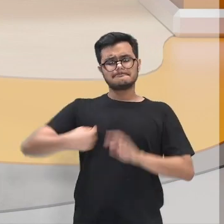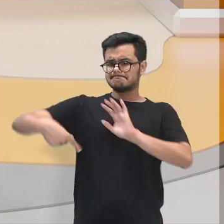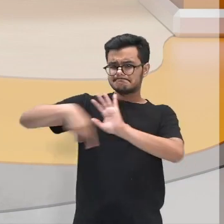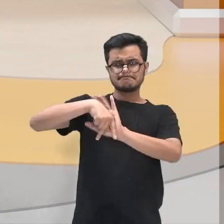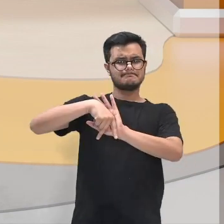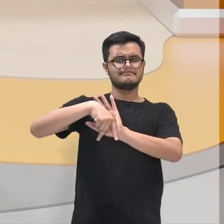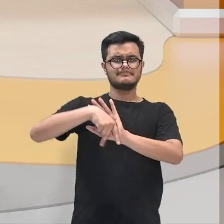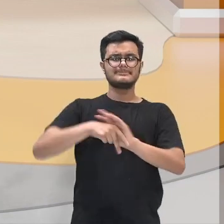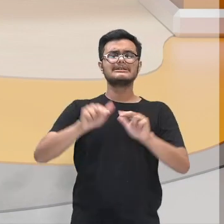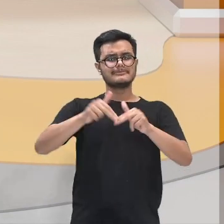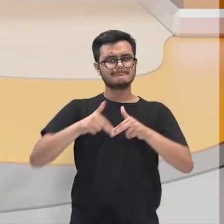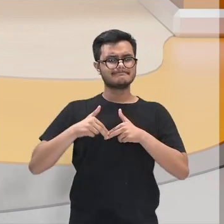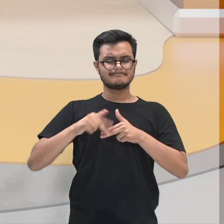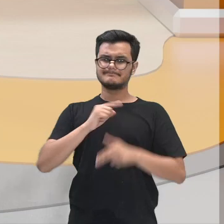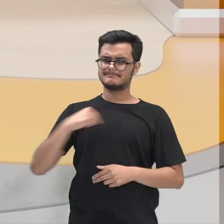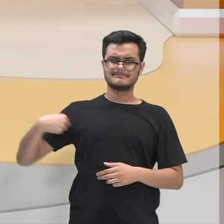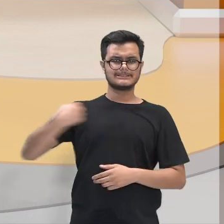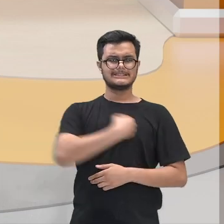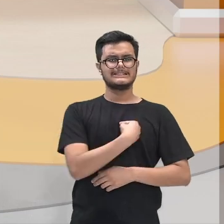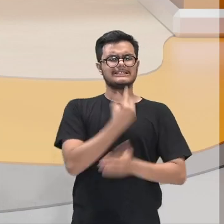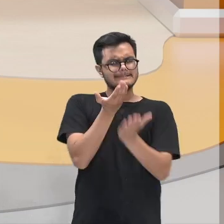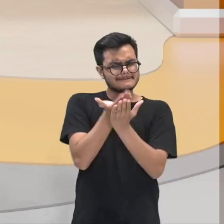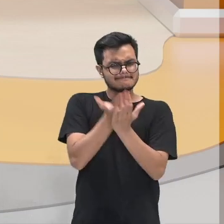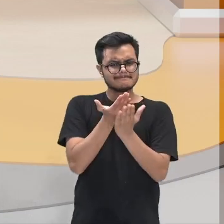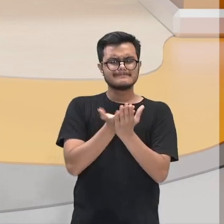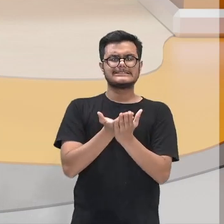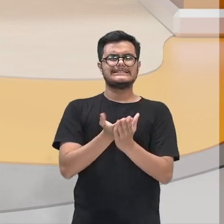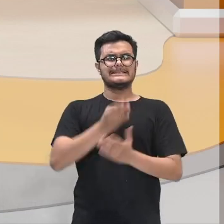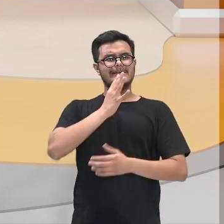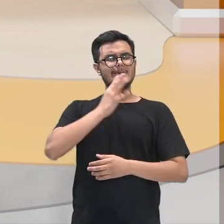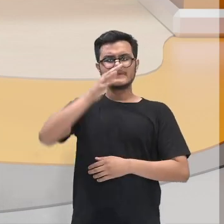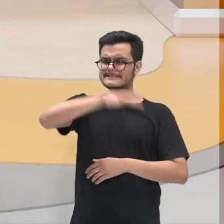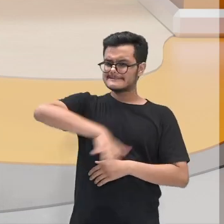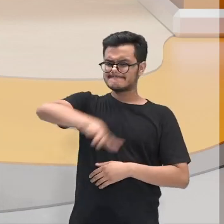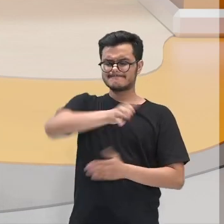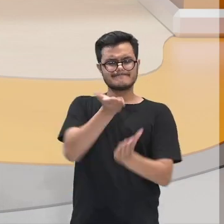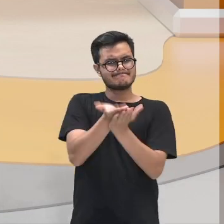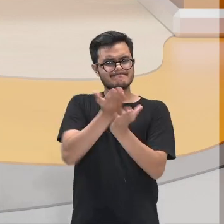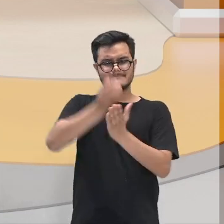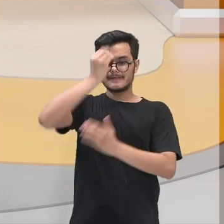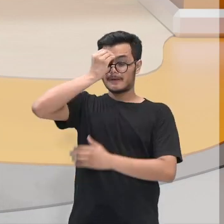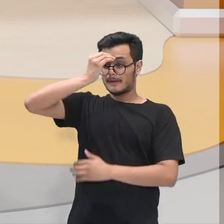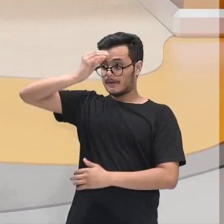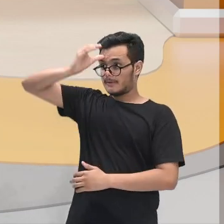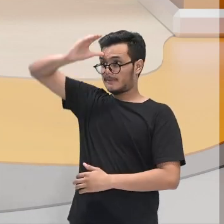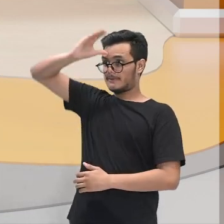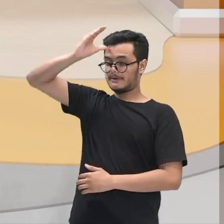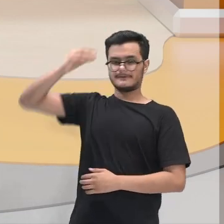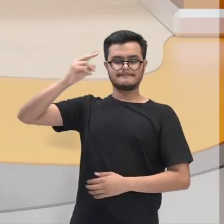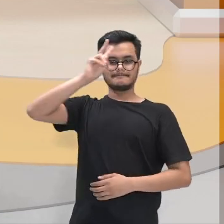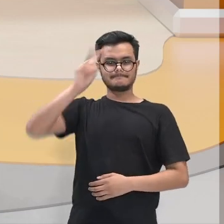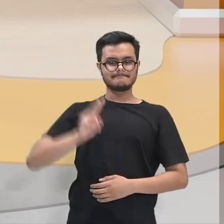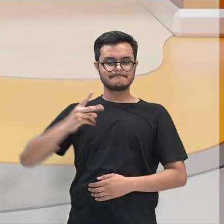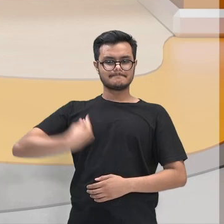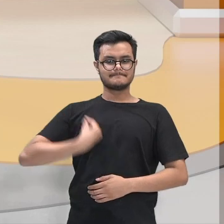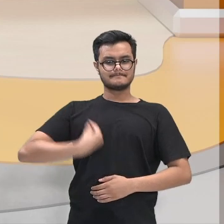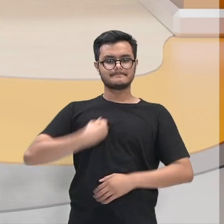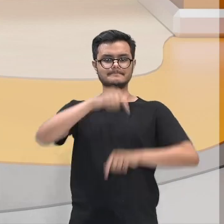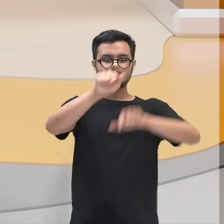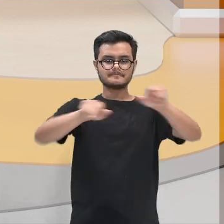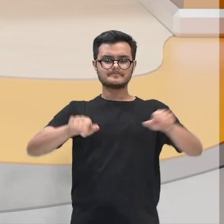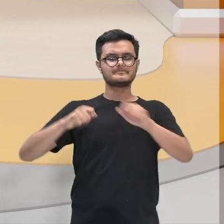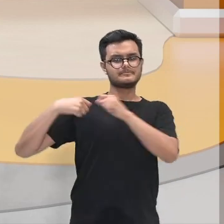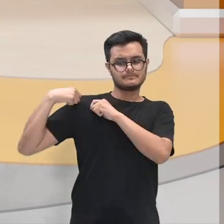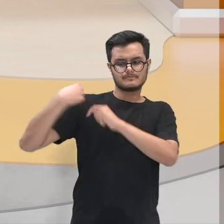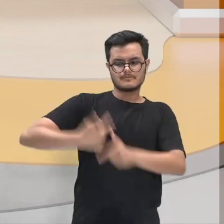Por isso é importante a gente investigar e conhecer cada vez mais a história desses povos indígenas, seus costumes,